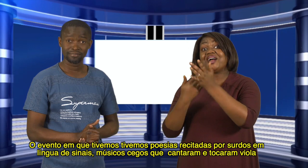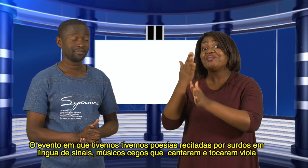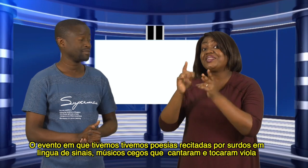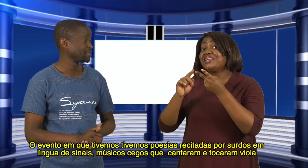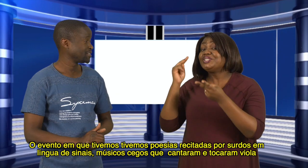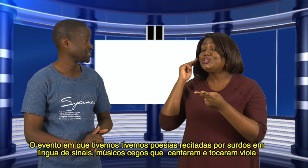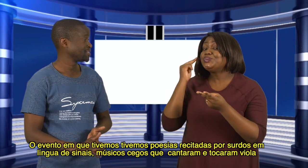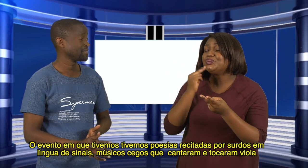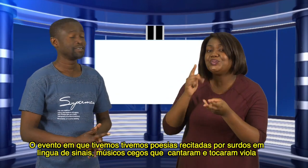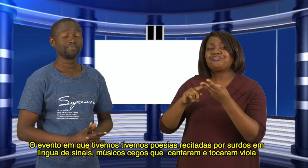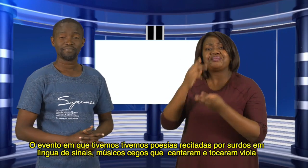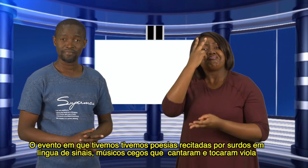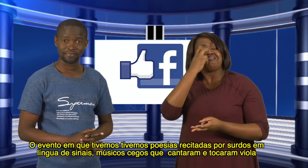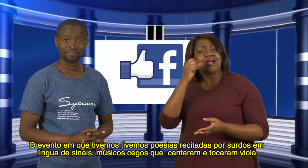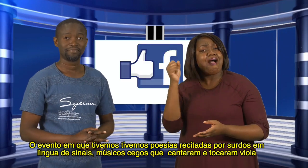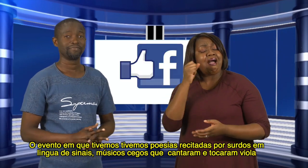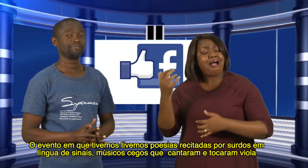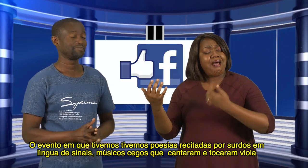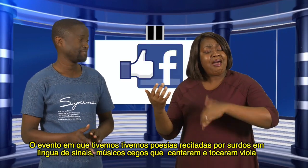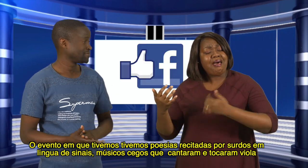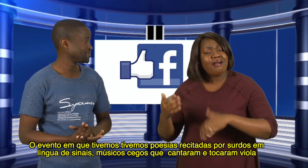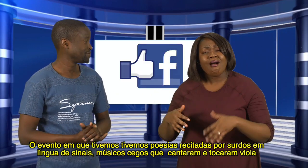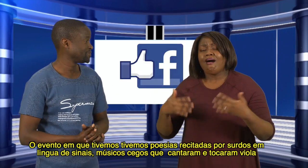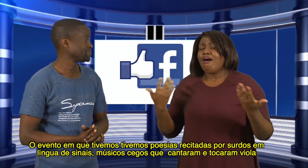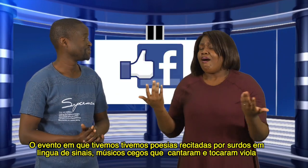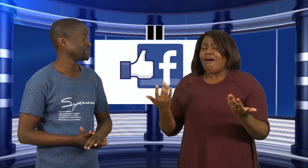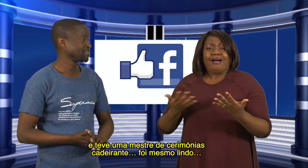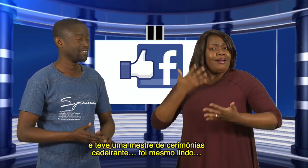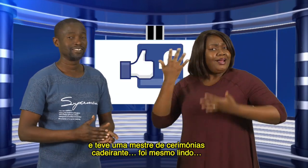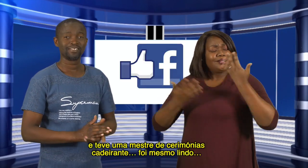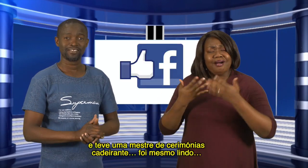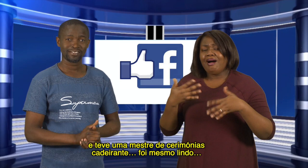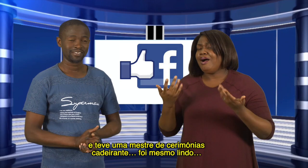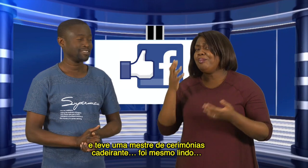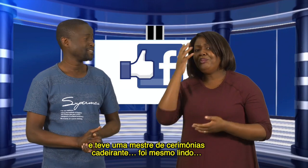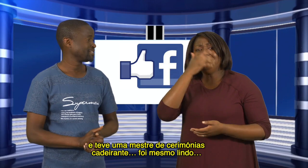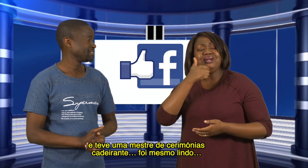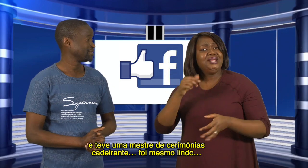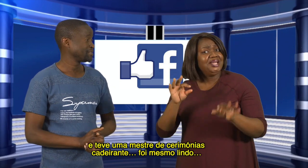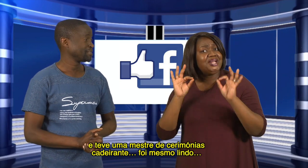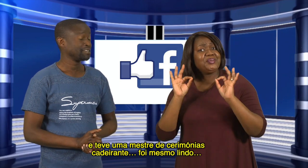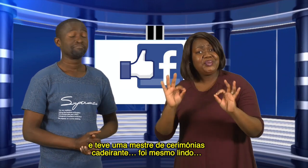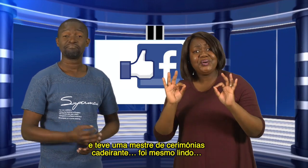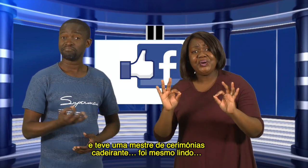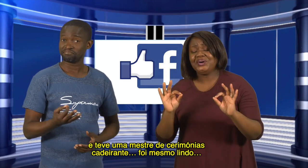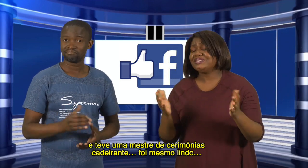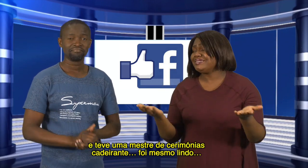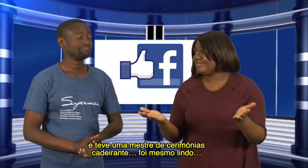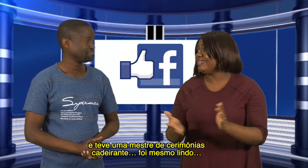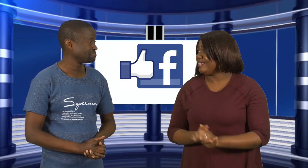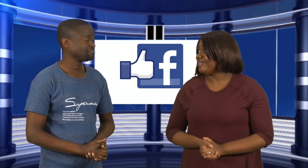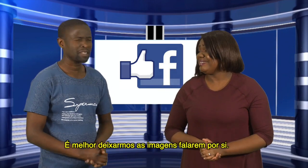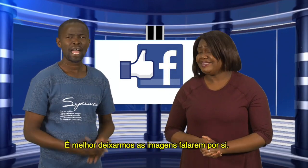surdos em língua de sinais, músicos cegos que cantaram e tocaram viola e teve uma mestre de cerimônias cadeirante. Foi